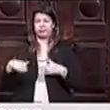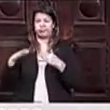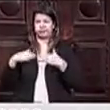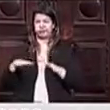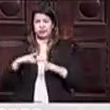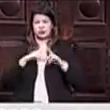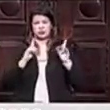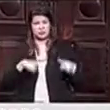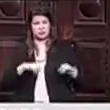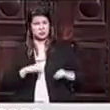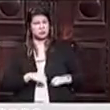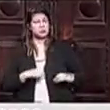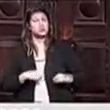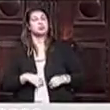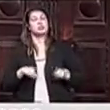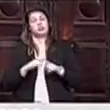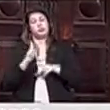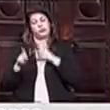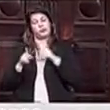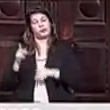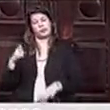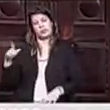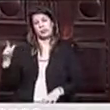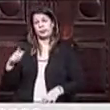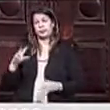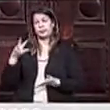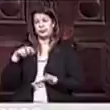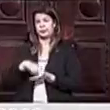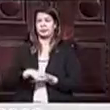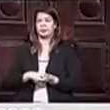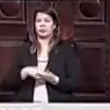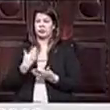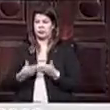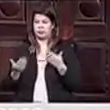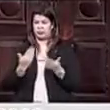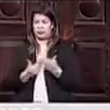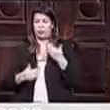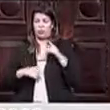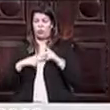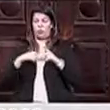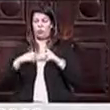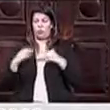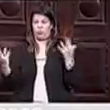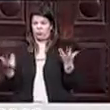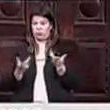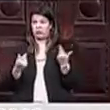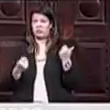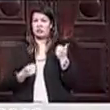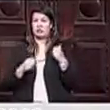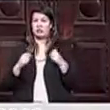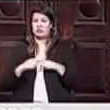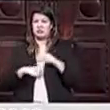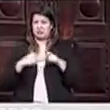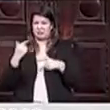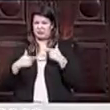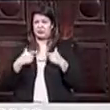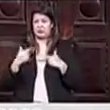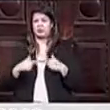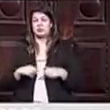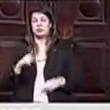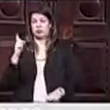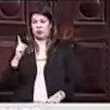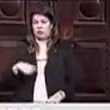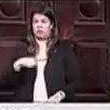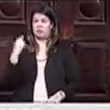servidor público de um lado e na população de outro, com a perda da qualidade dos serviços ou suspensão e paralisia desses serviços. E